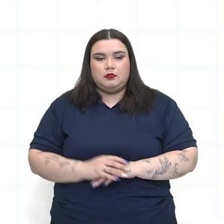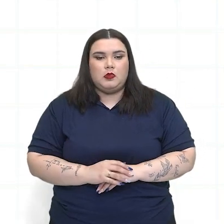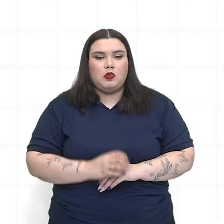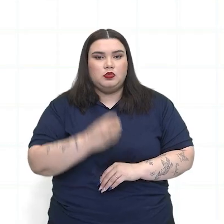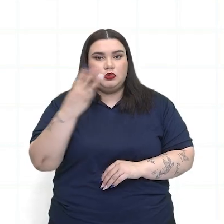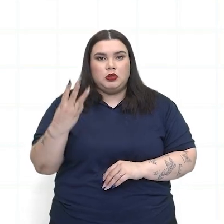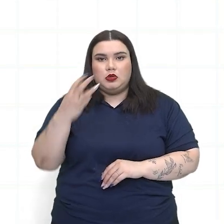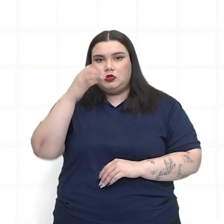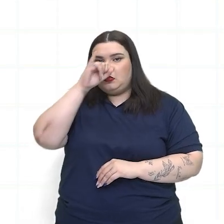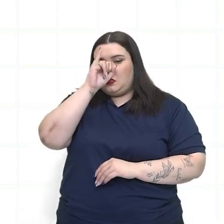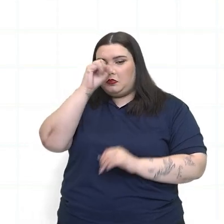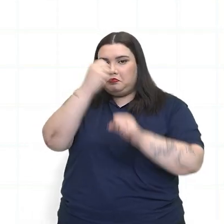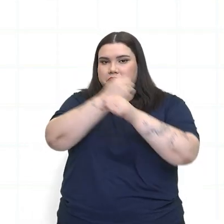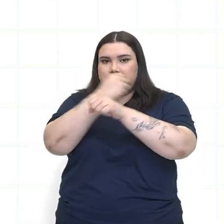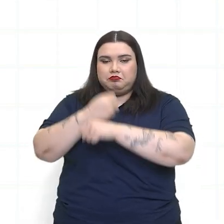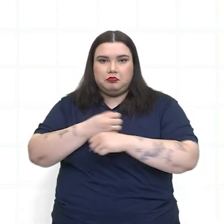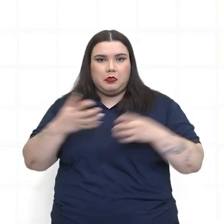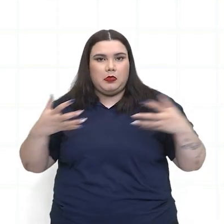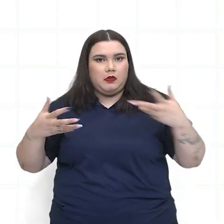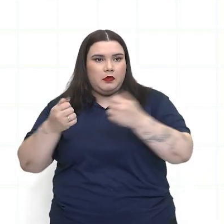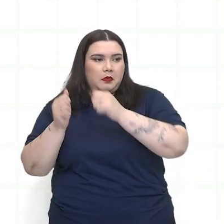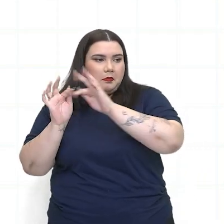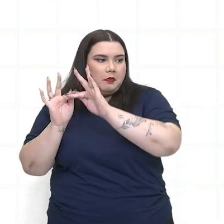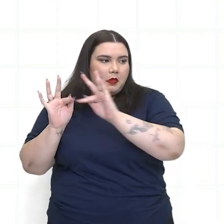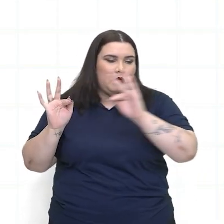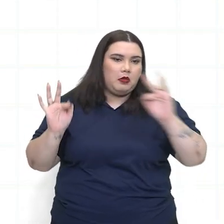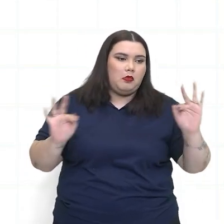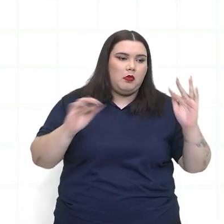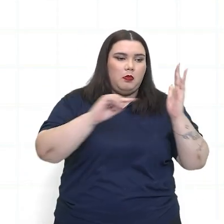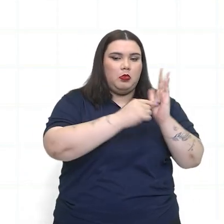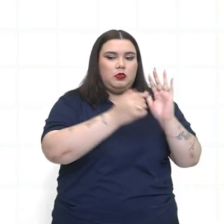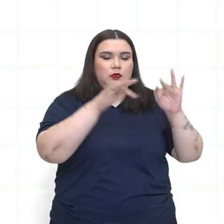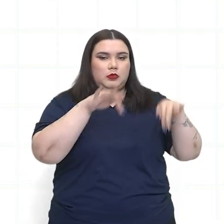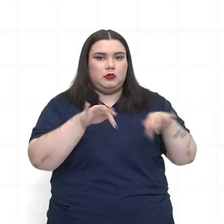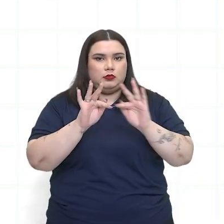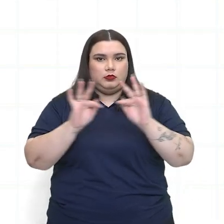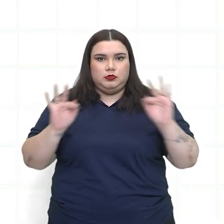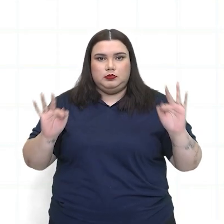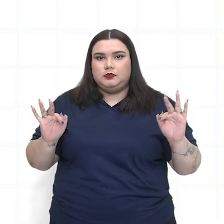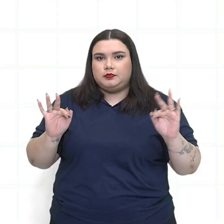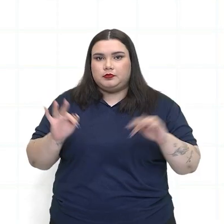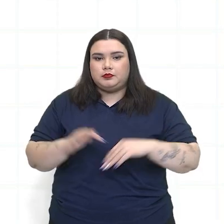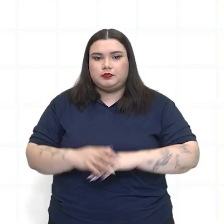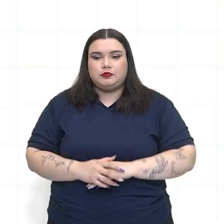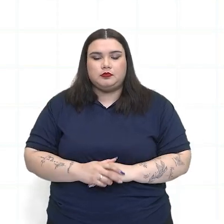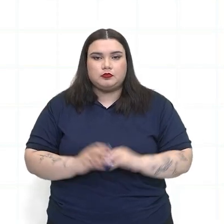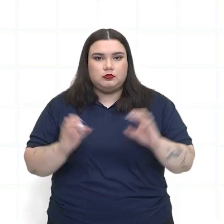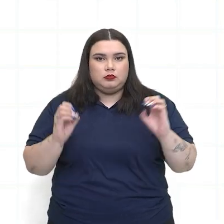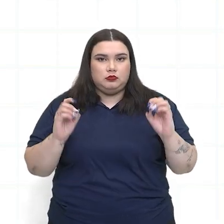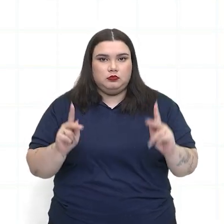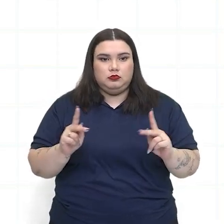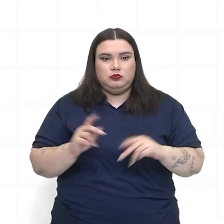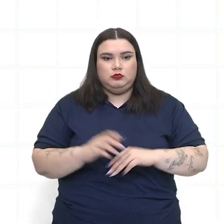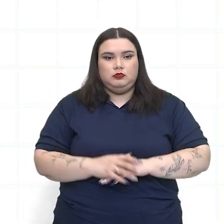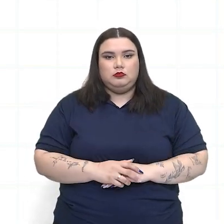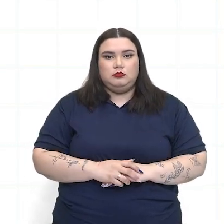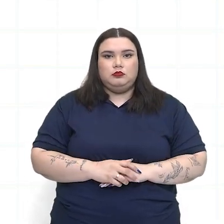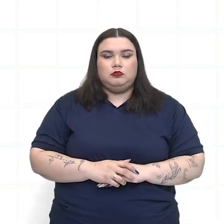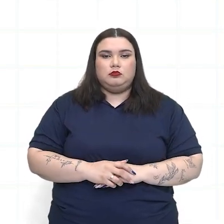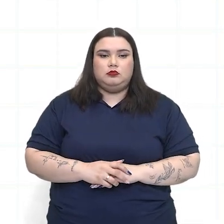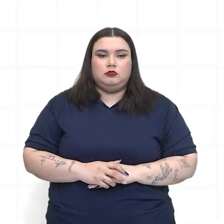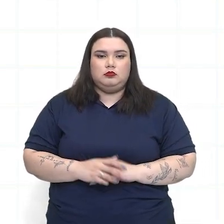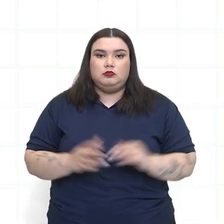3 porquinhos são construtores hábeis, só o ponto final e pronto. Certo? Muito